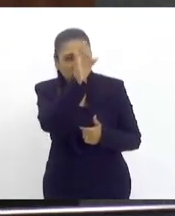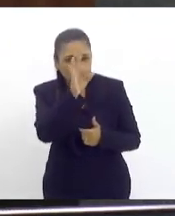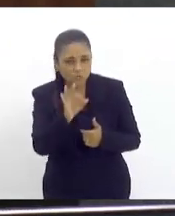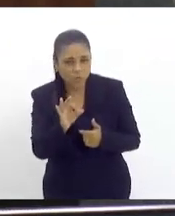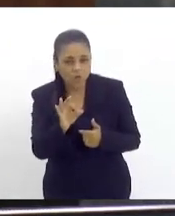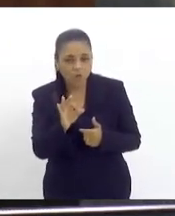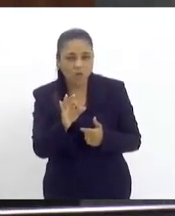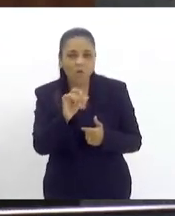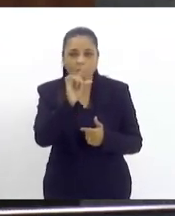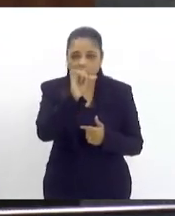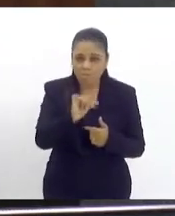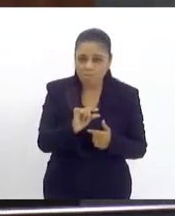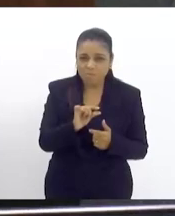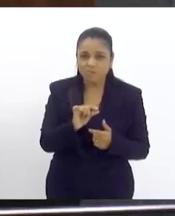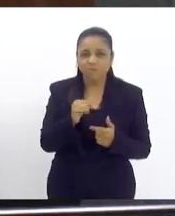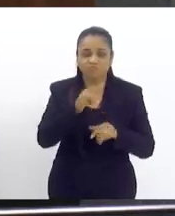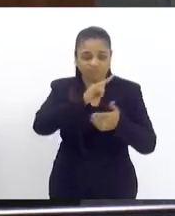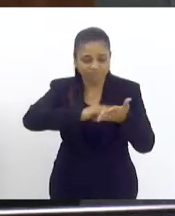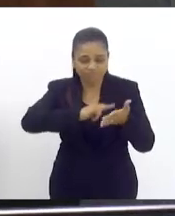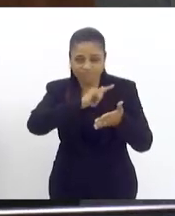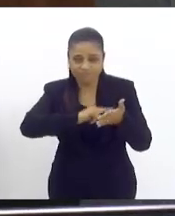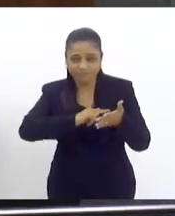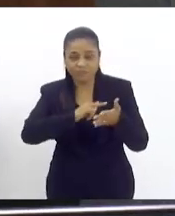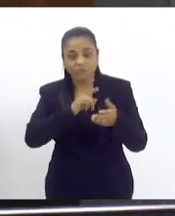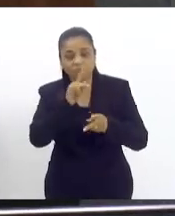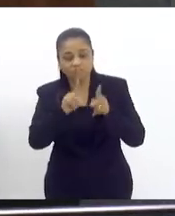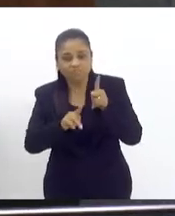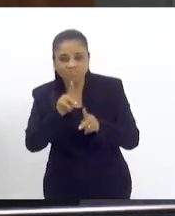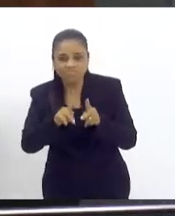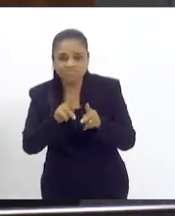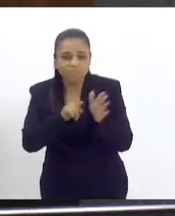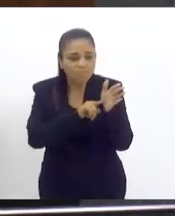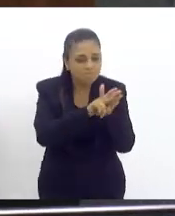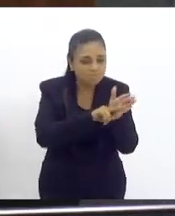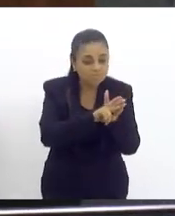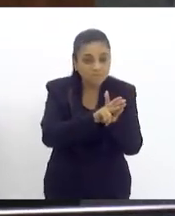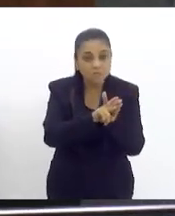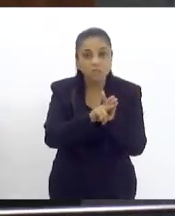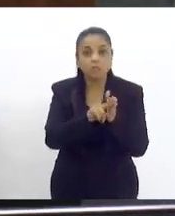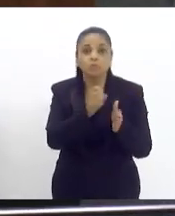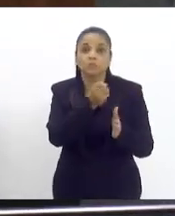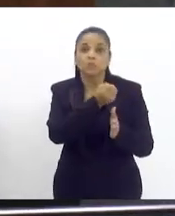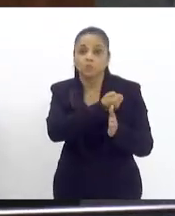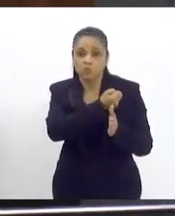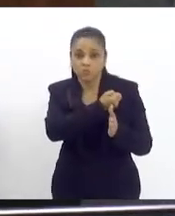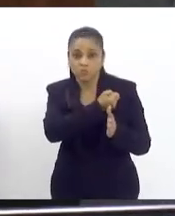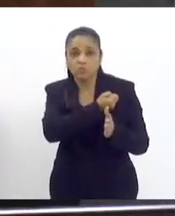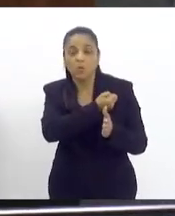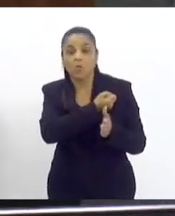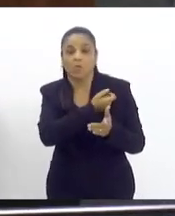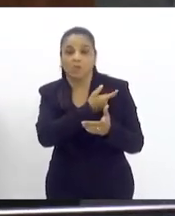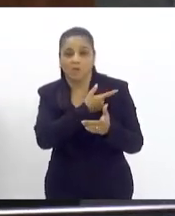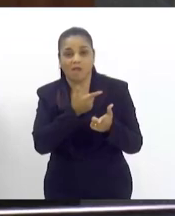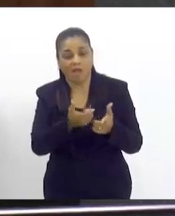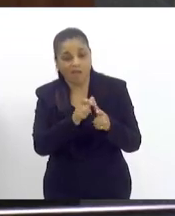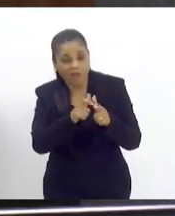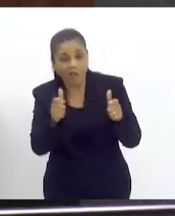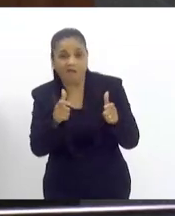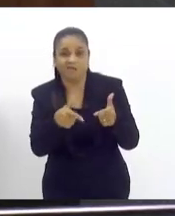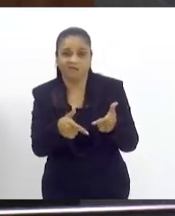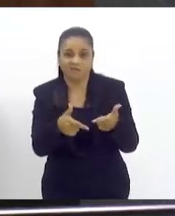documentado quando a gente vai nessas populações o número é alto é altíssimo é daí que vem o contingente